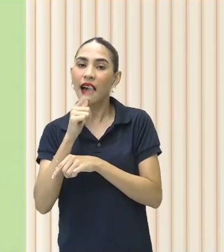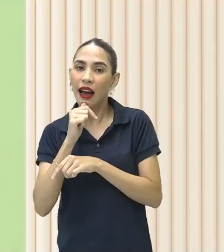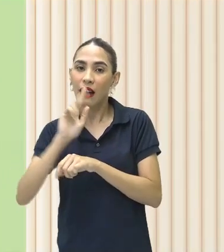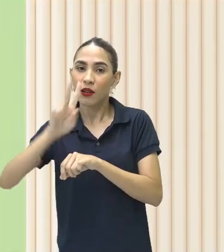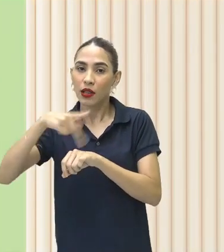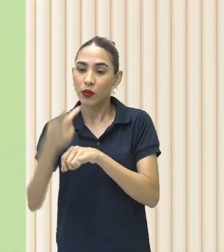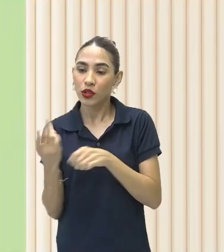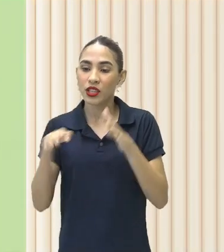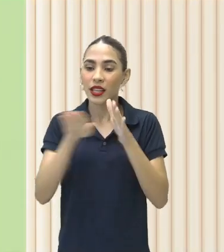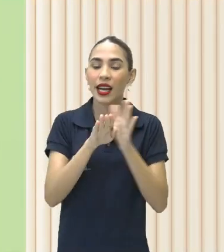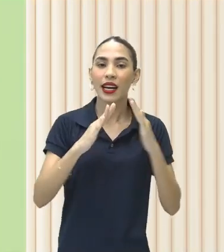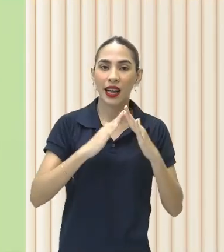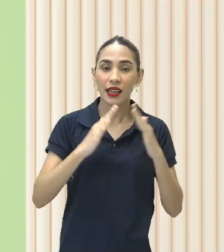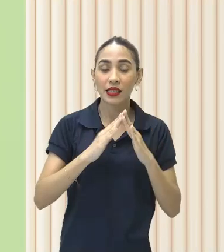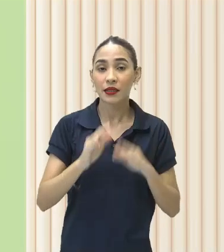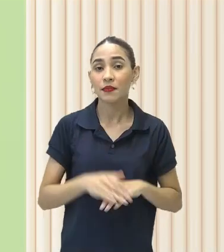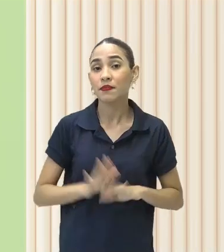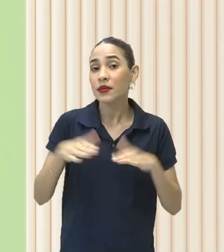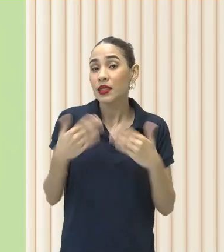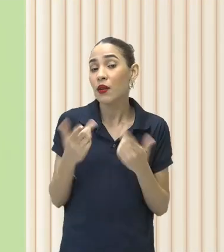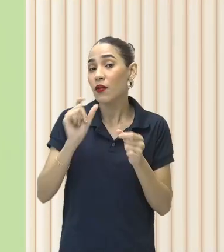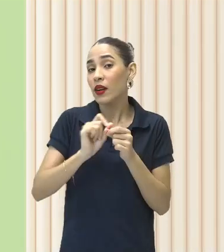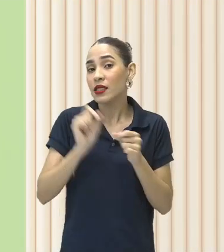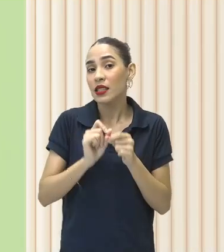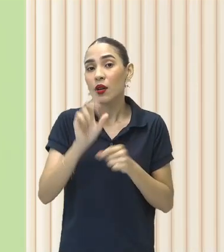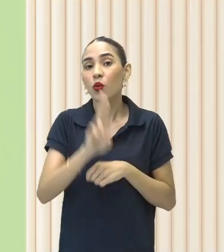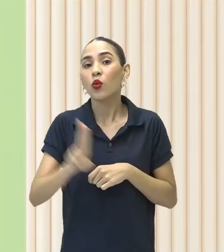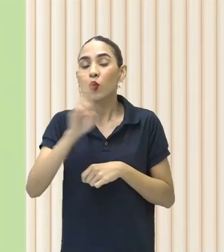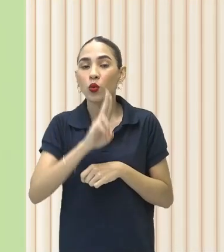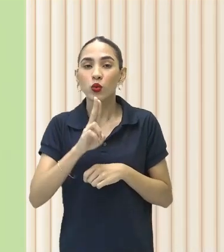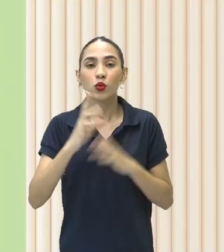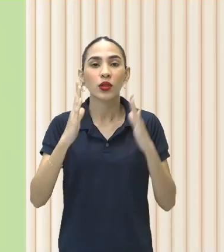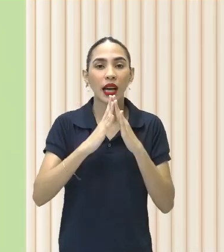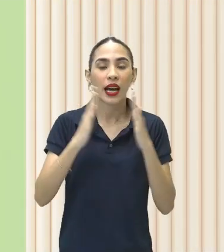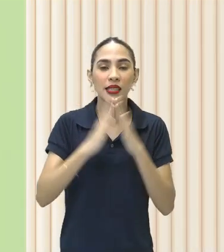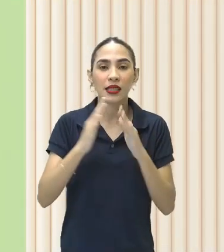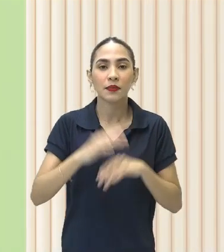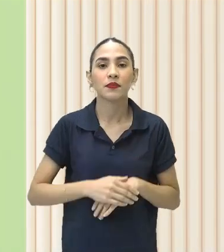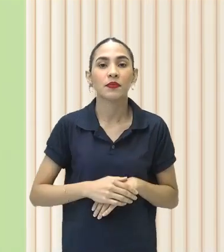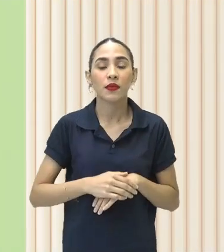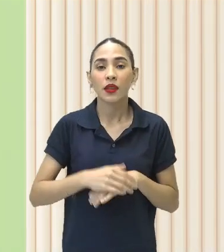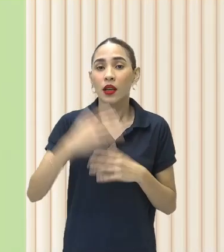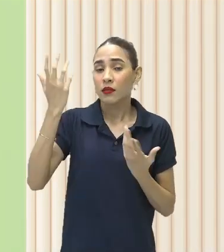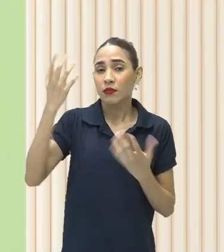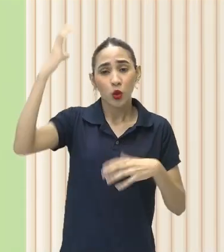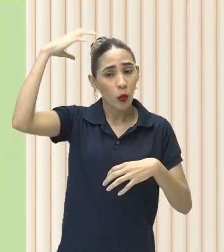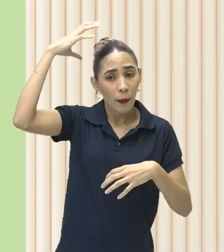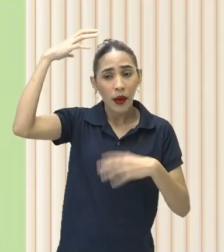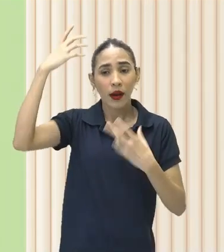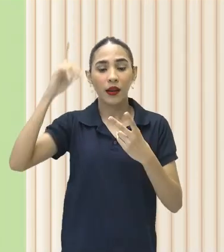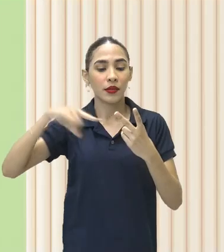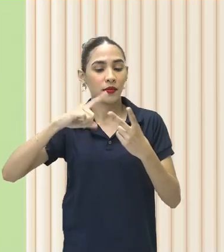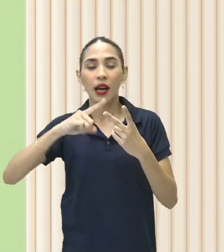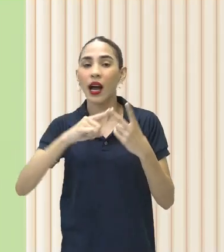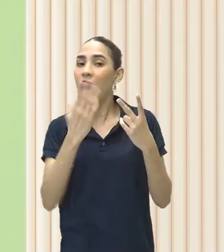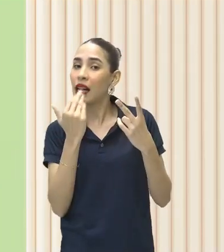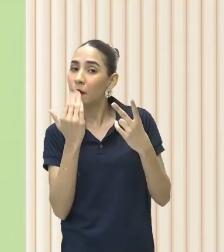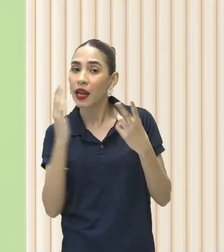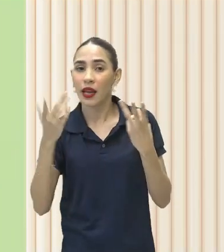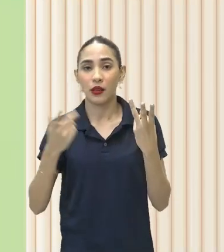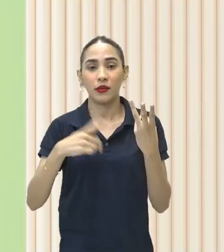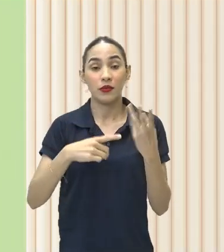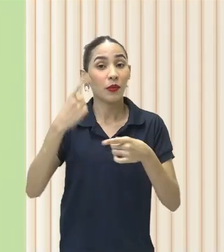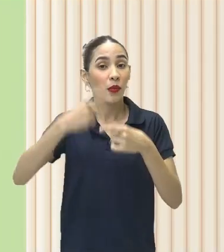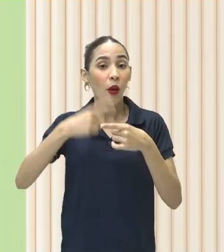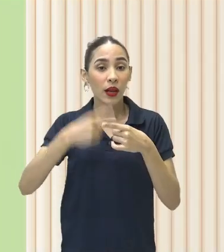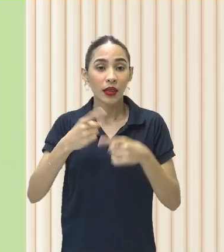as nossas residências. Então, para a gente fazer aquele uso doméstico, para tomar banho, para fazer os nossos alimentos.